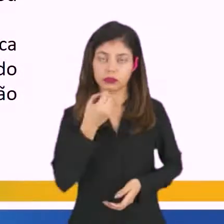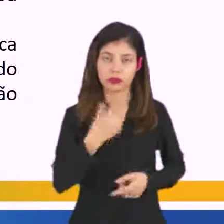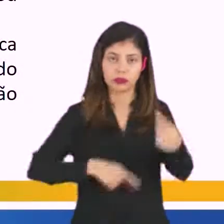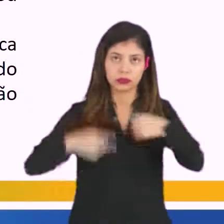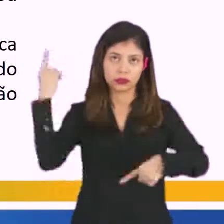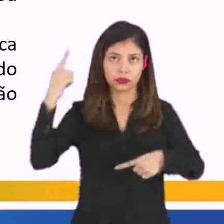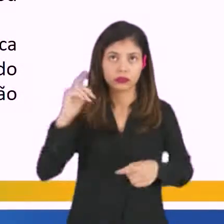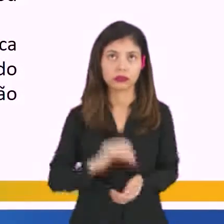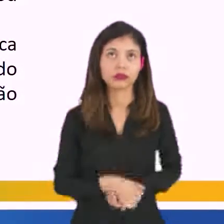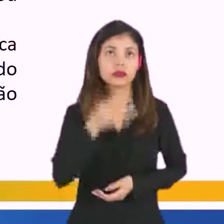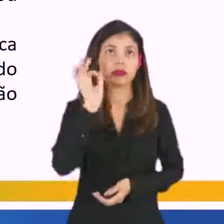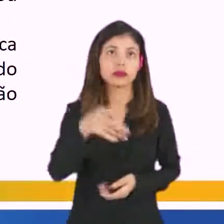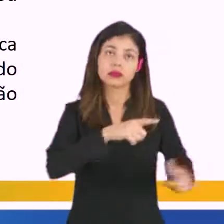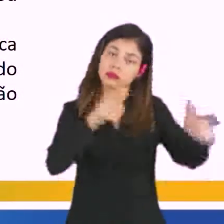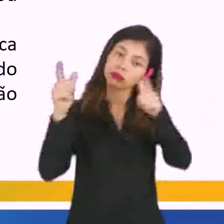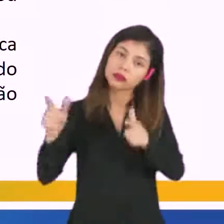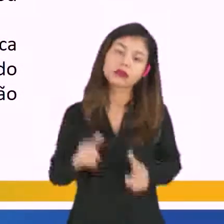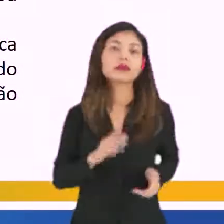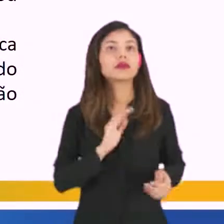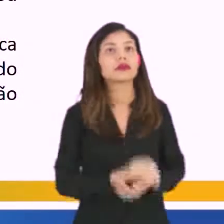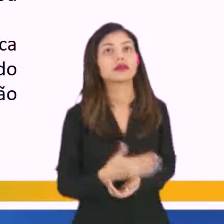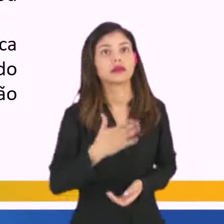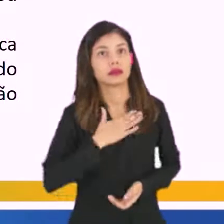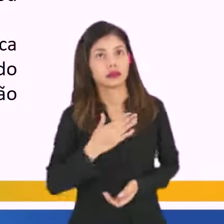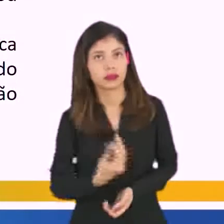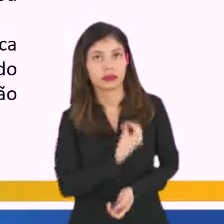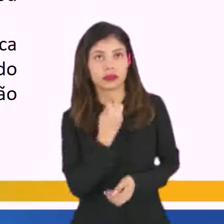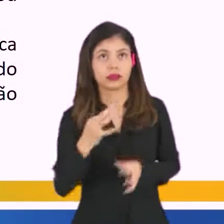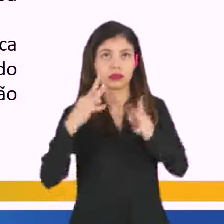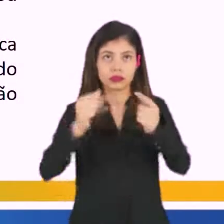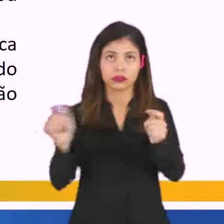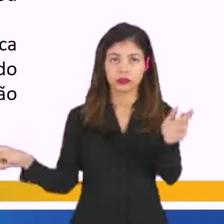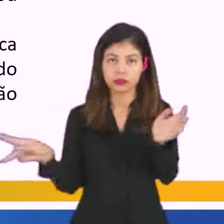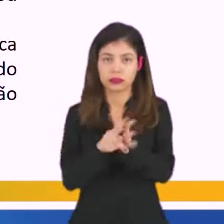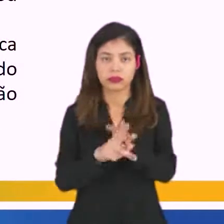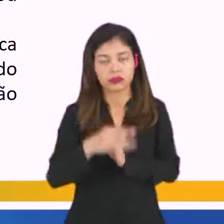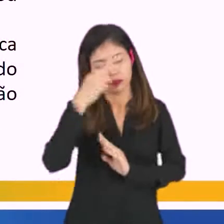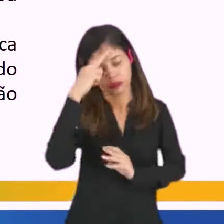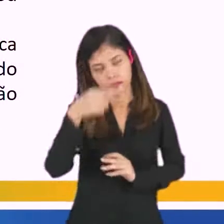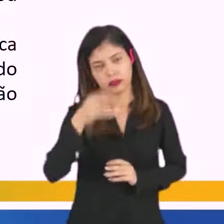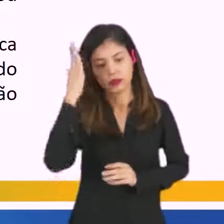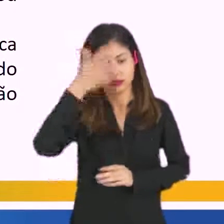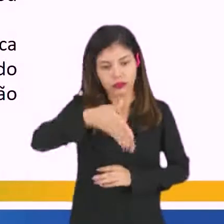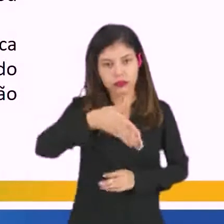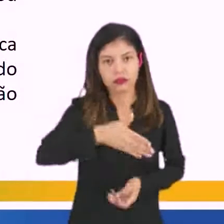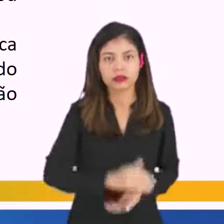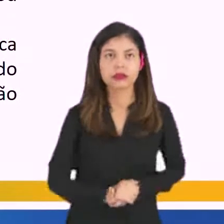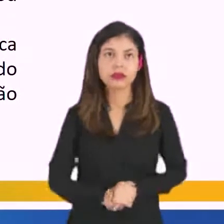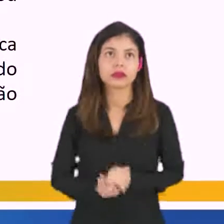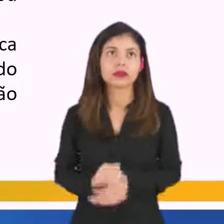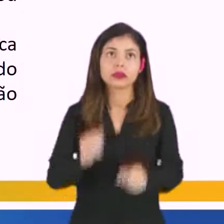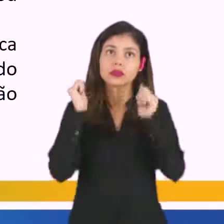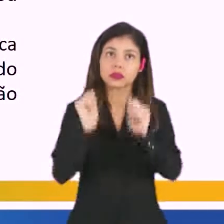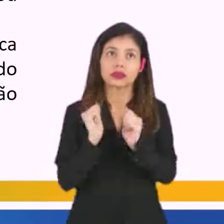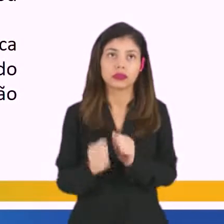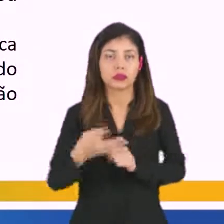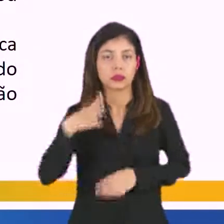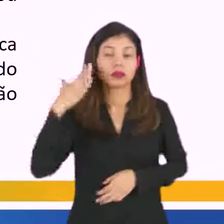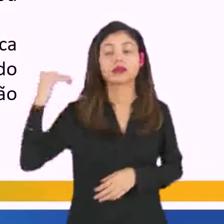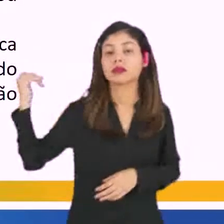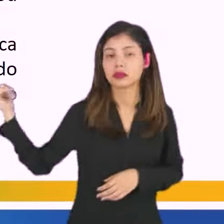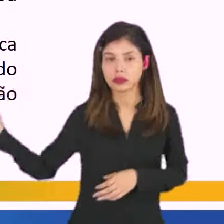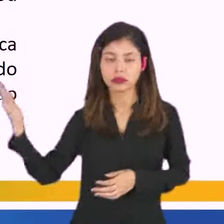pessoas bem-sucedidas em certas áreas ao tomarmos nossas próprias decisões. Elas podem ser